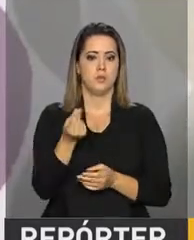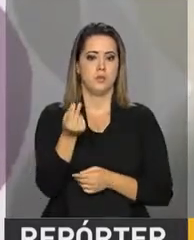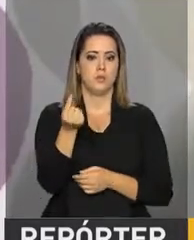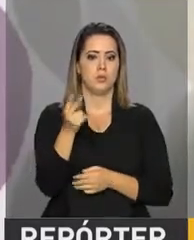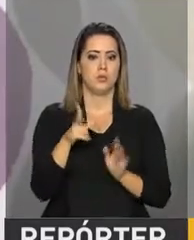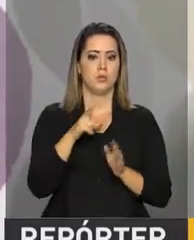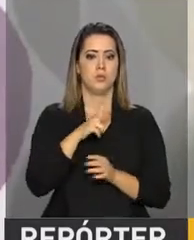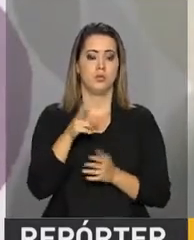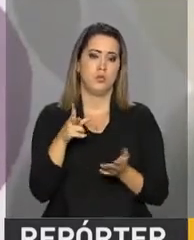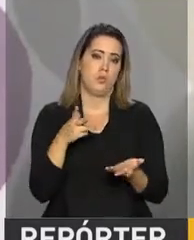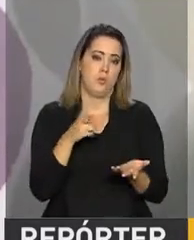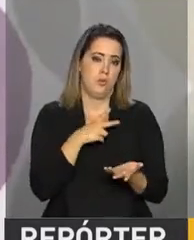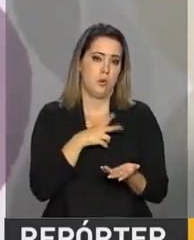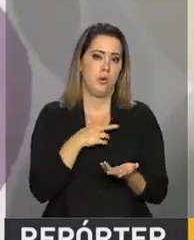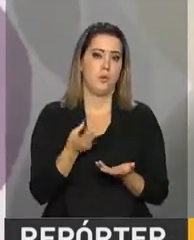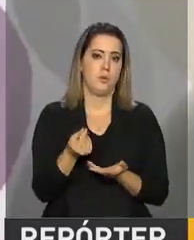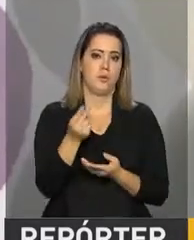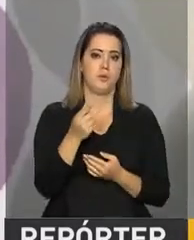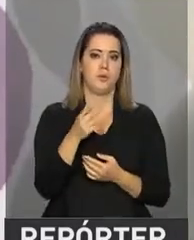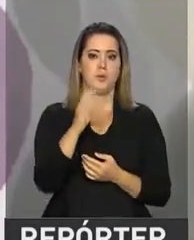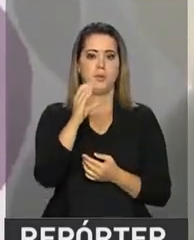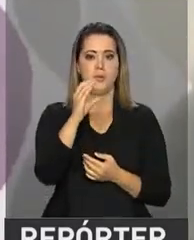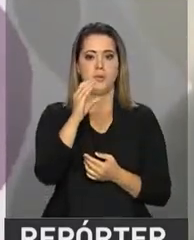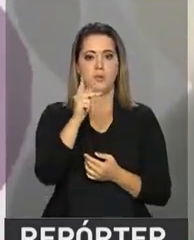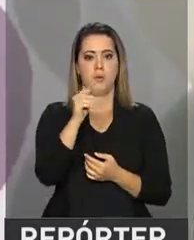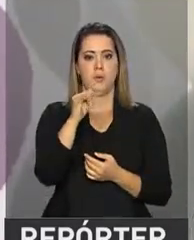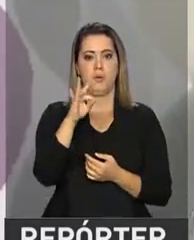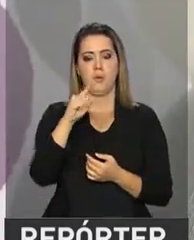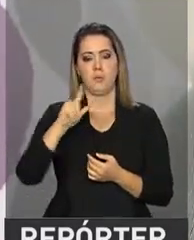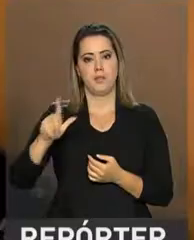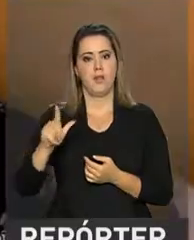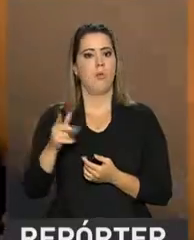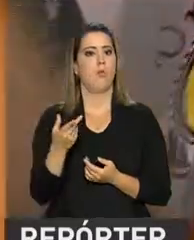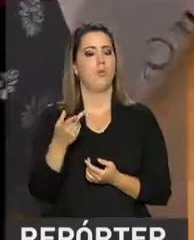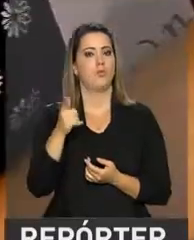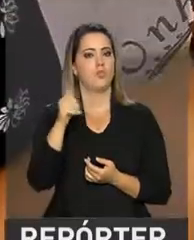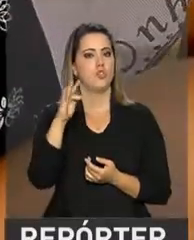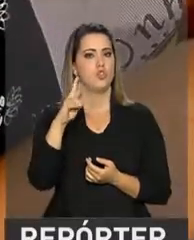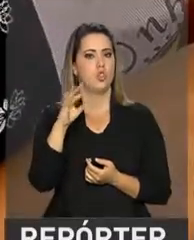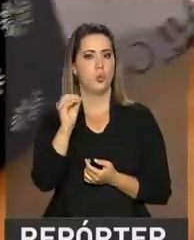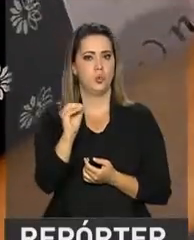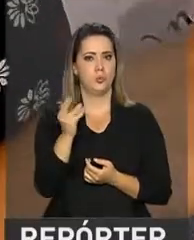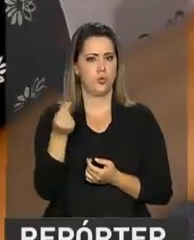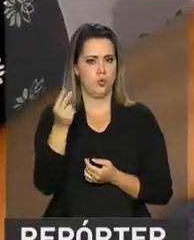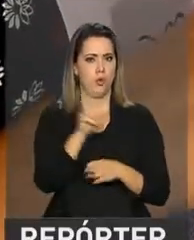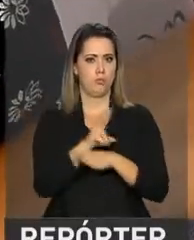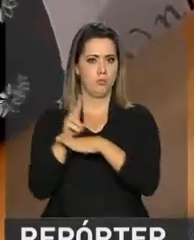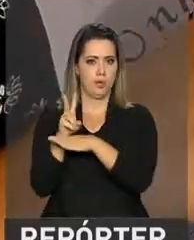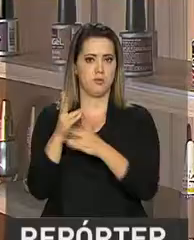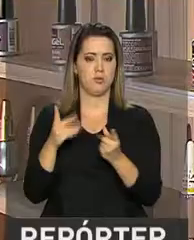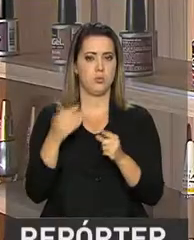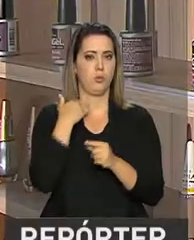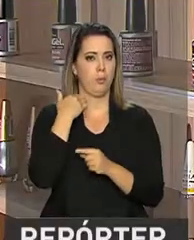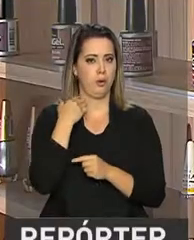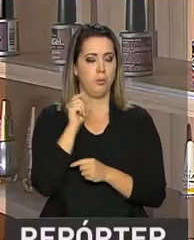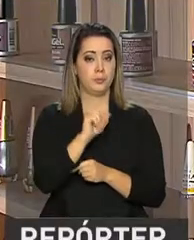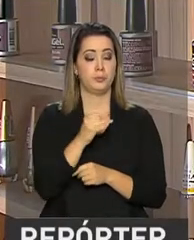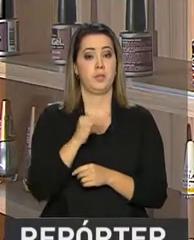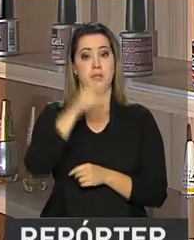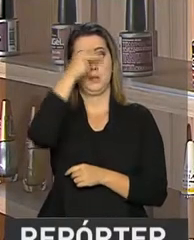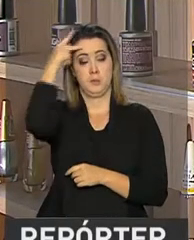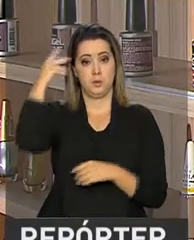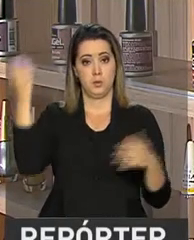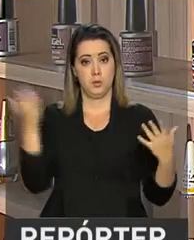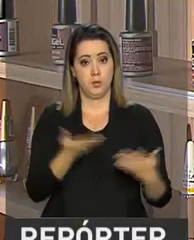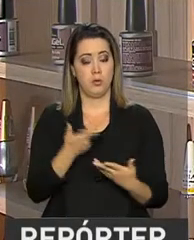investir e ter o capital com certeza a gente iria recorrer ao financiamento a partir de agora quem tem um negócio está sem recursos